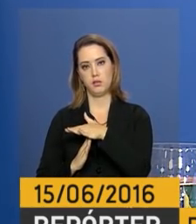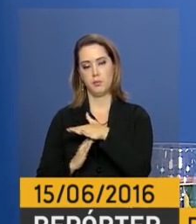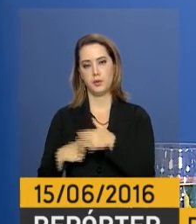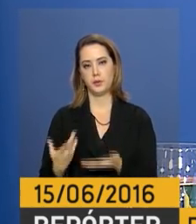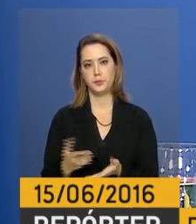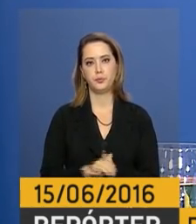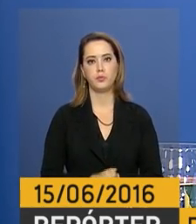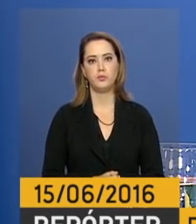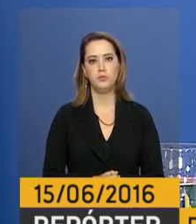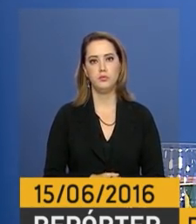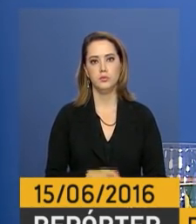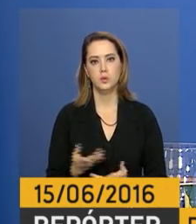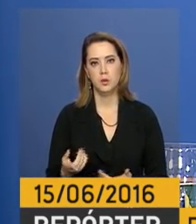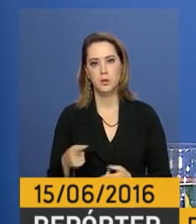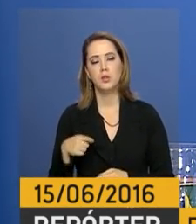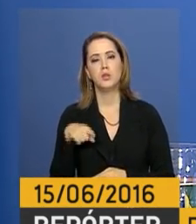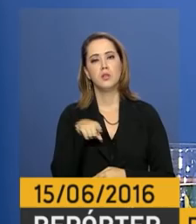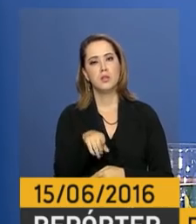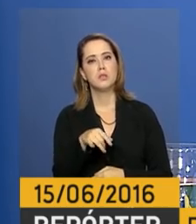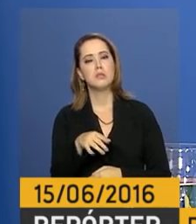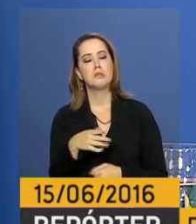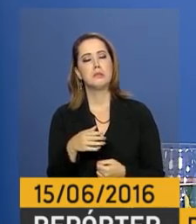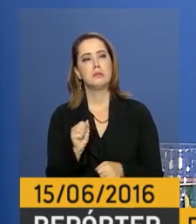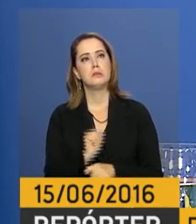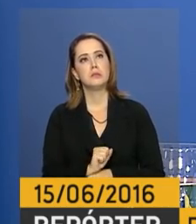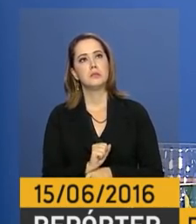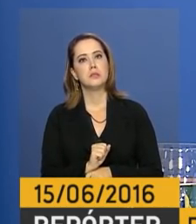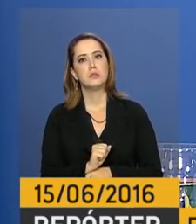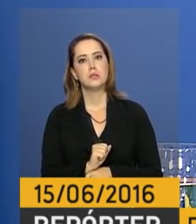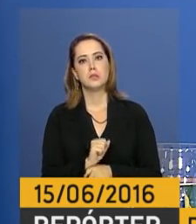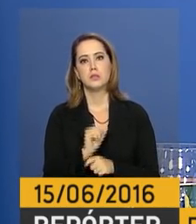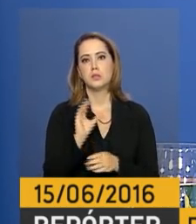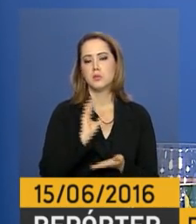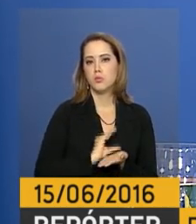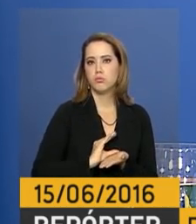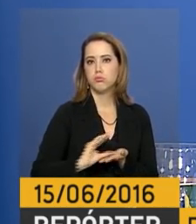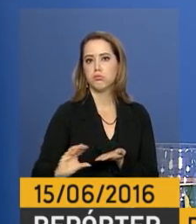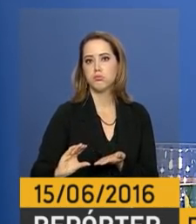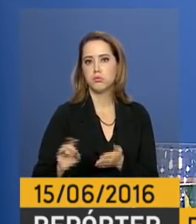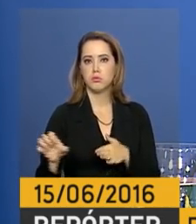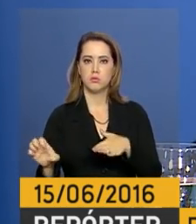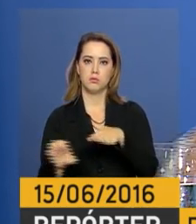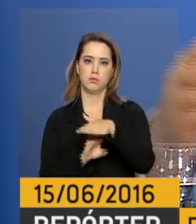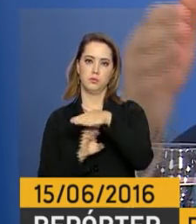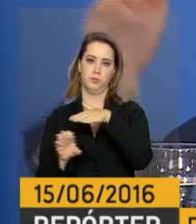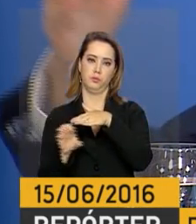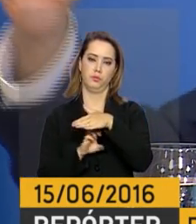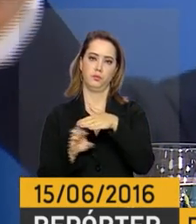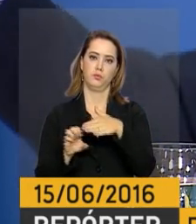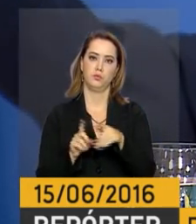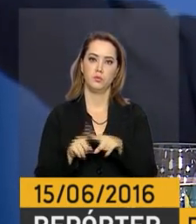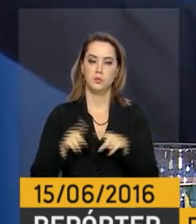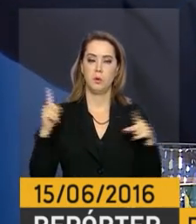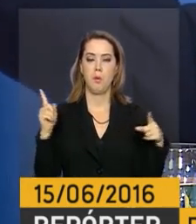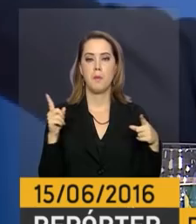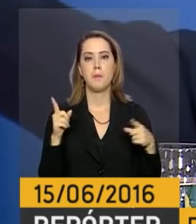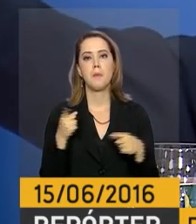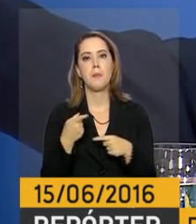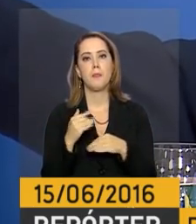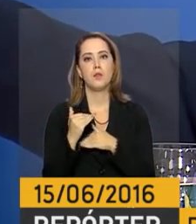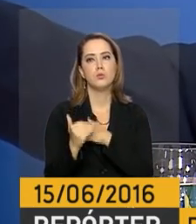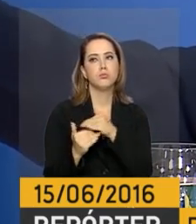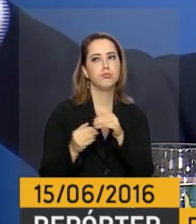se espera a capitalização de uma estatal? Não, não temos essa expectativa, mas num projeto de